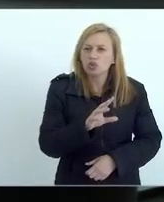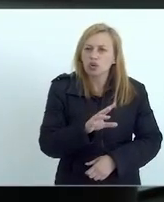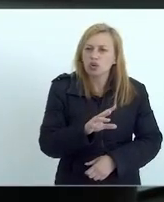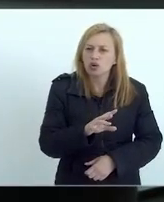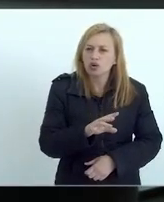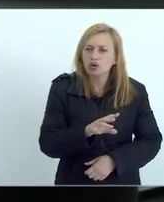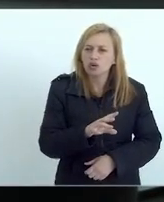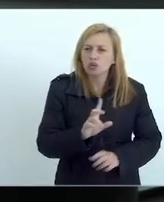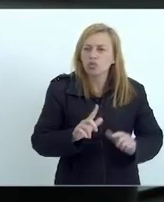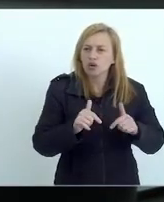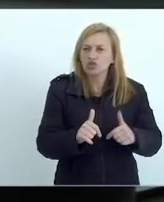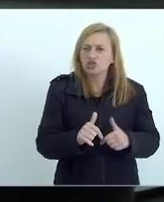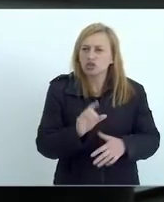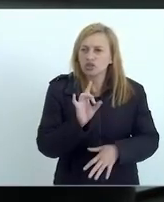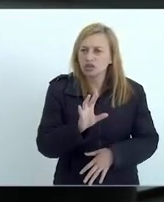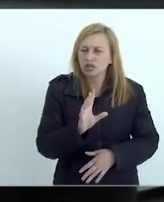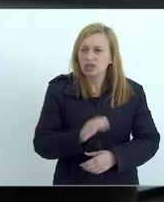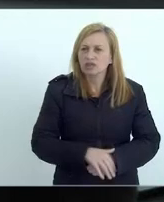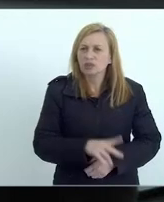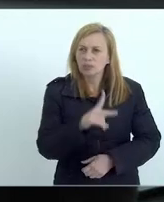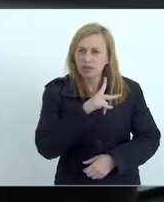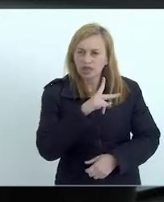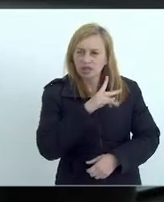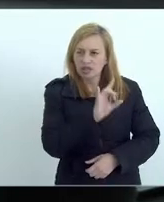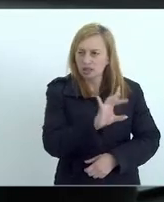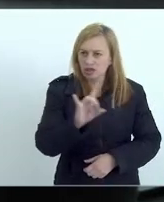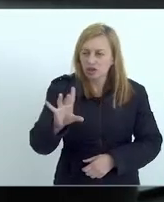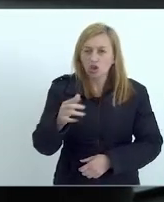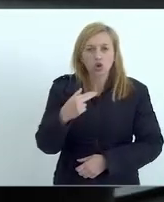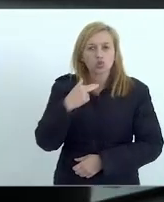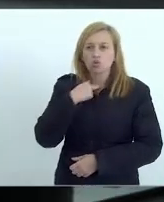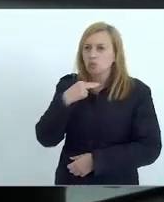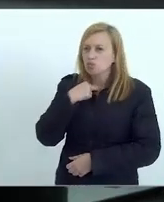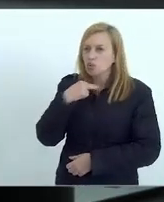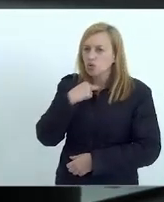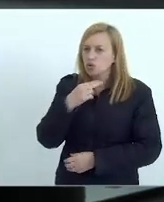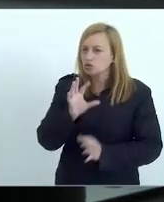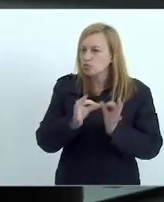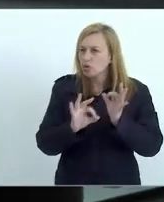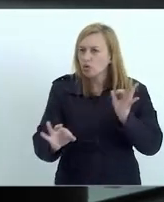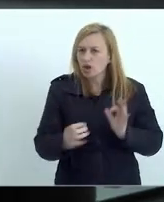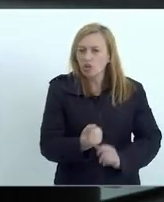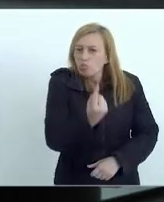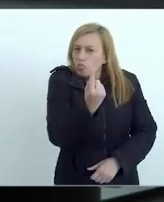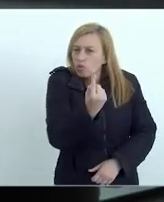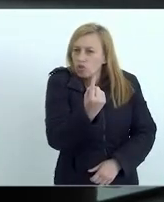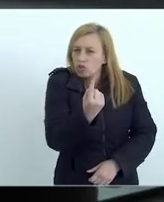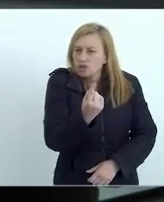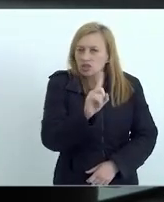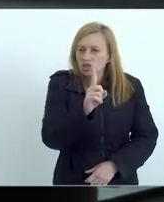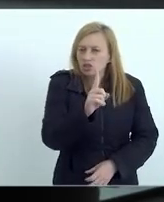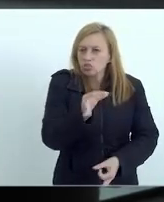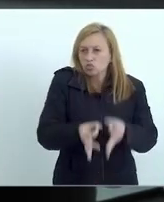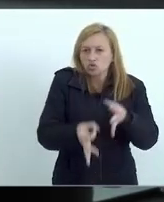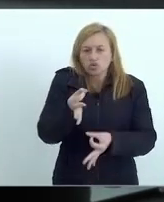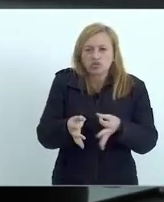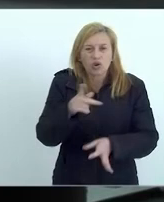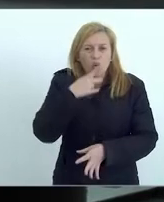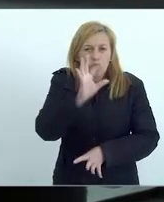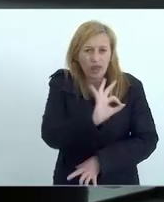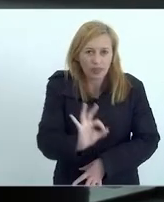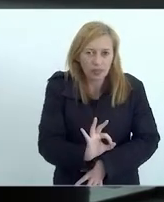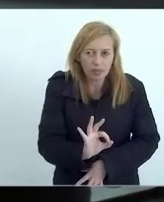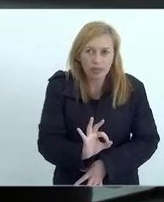autores das respectivas ações efeito Inter partes então eu não posso estender uma coisa que nem o juiz Estendeu